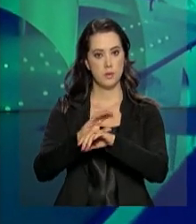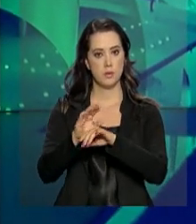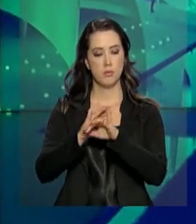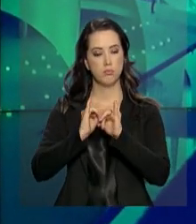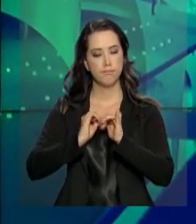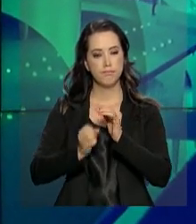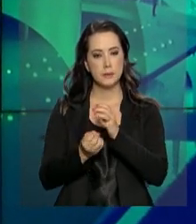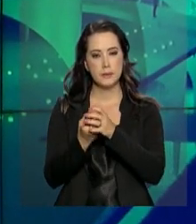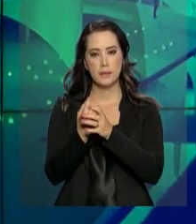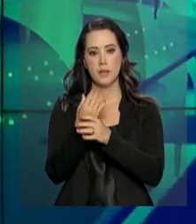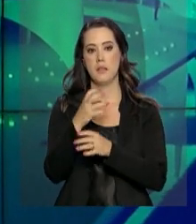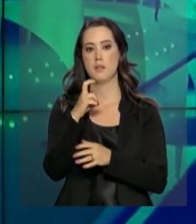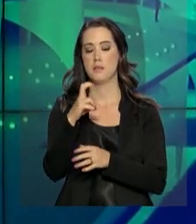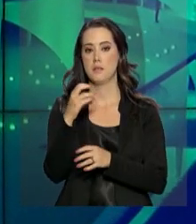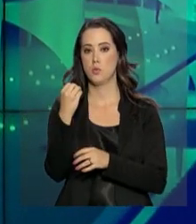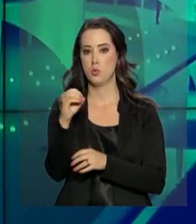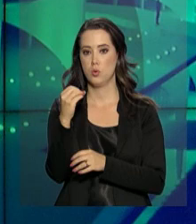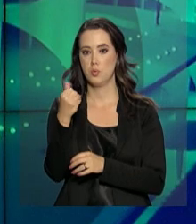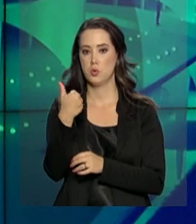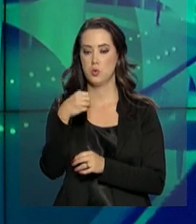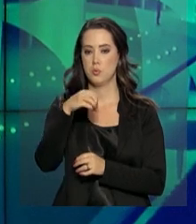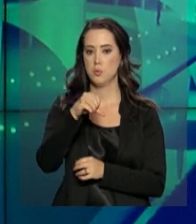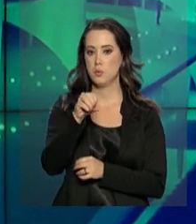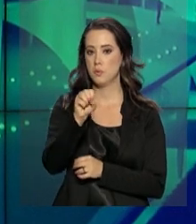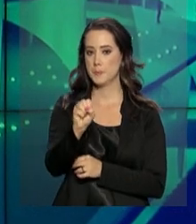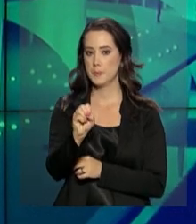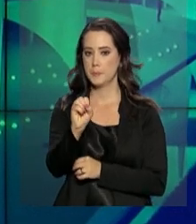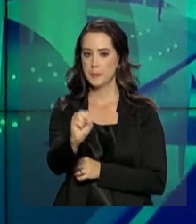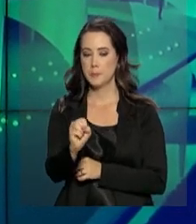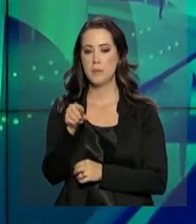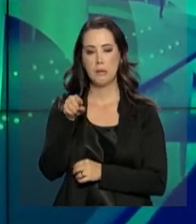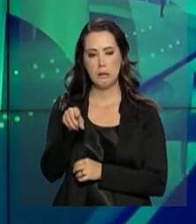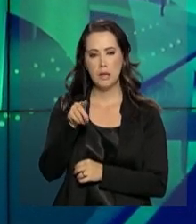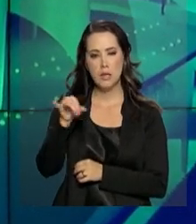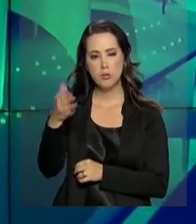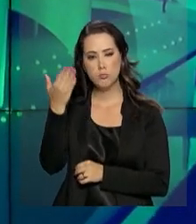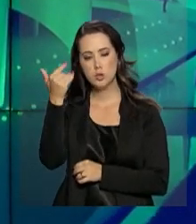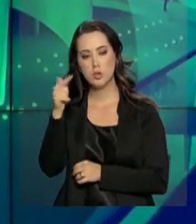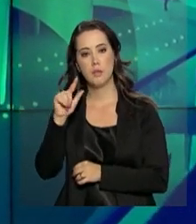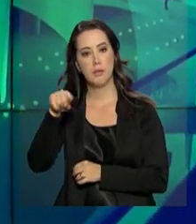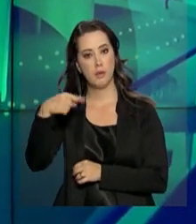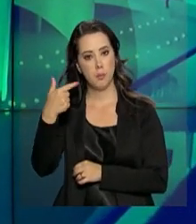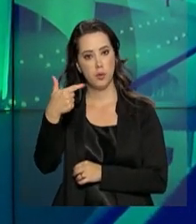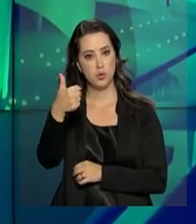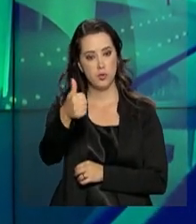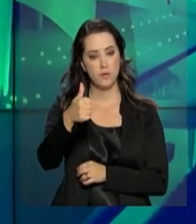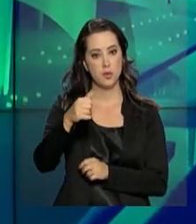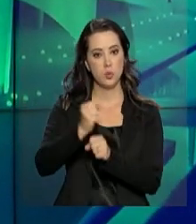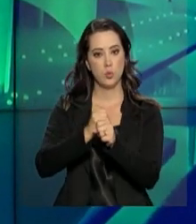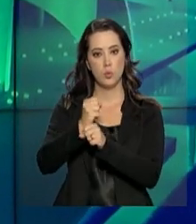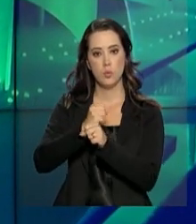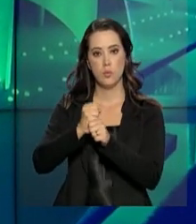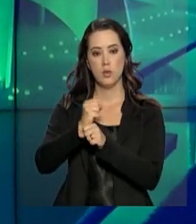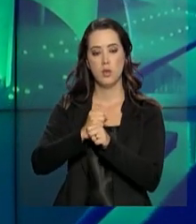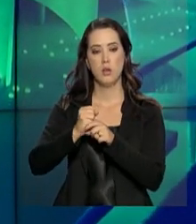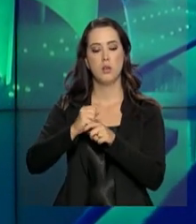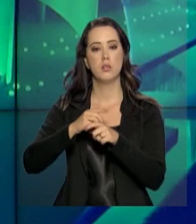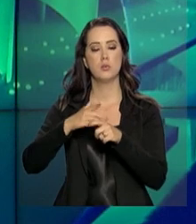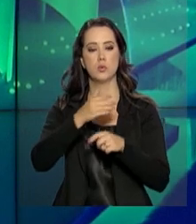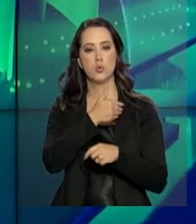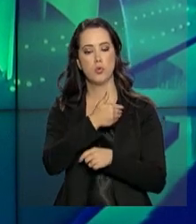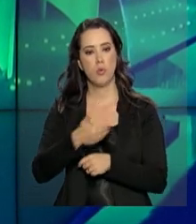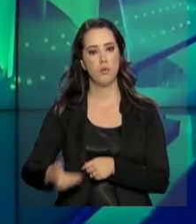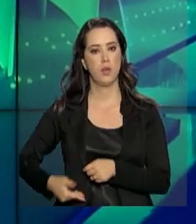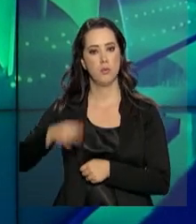promulgada em 5 de outubro de 1988 naquele dia depois de 21 anos de regime militar a sociedade brasileira e